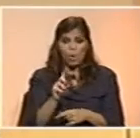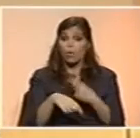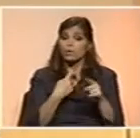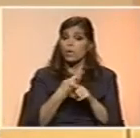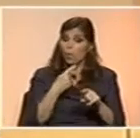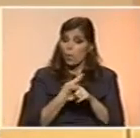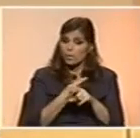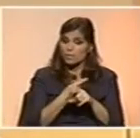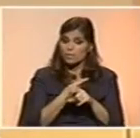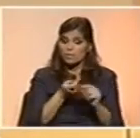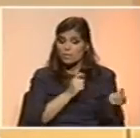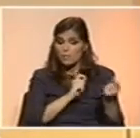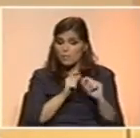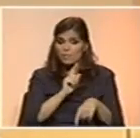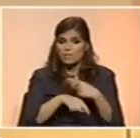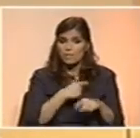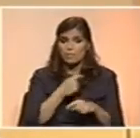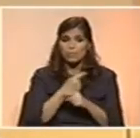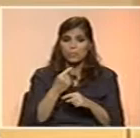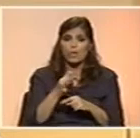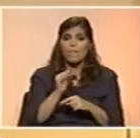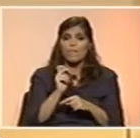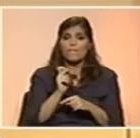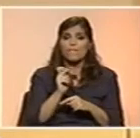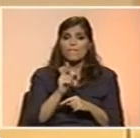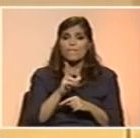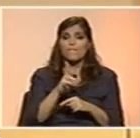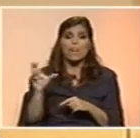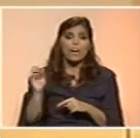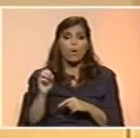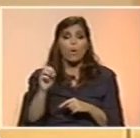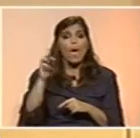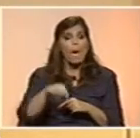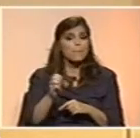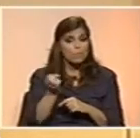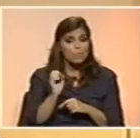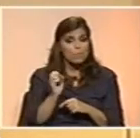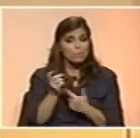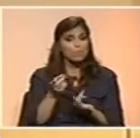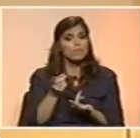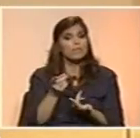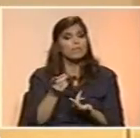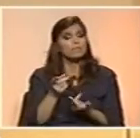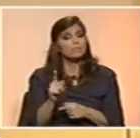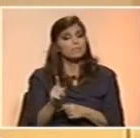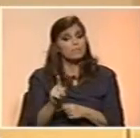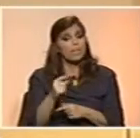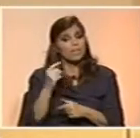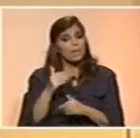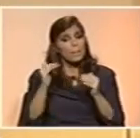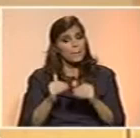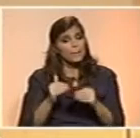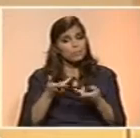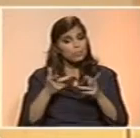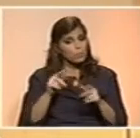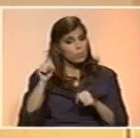sempre, porque é um ferro não M e o ferro M é o da carne. No entanto, o ferro não M é um ferro que tem menor biodisponibilidade.